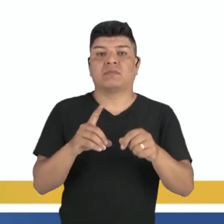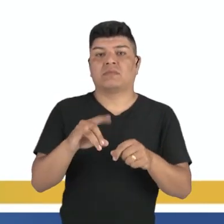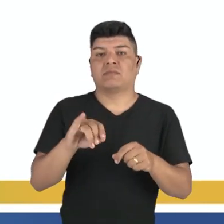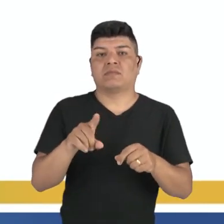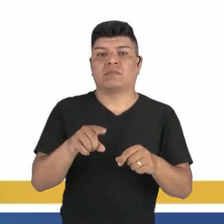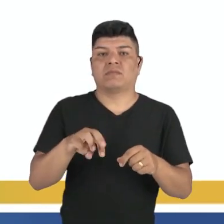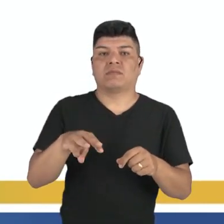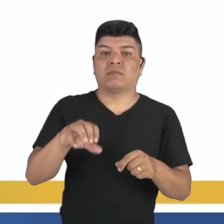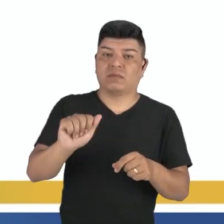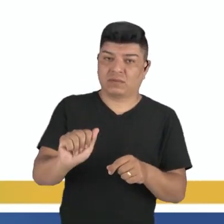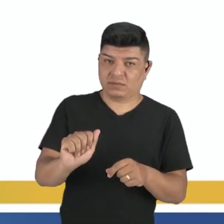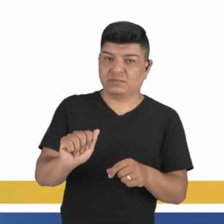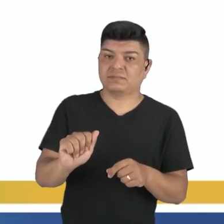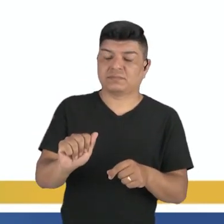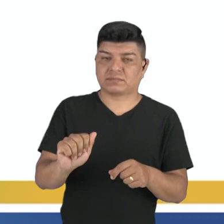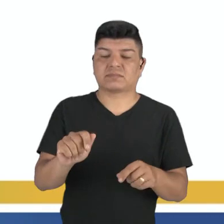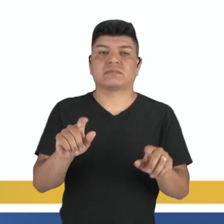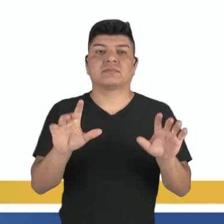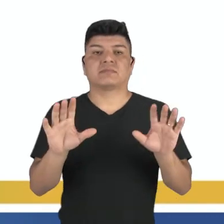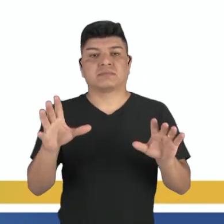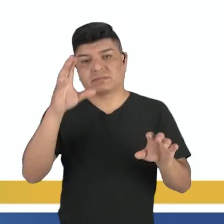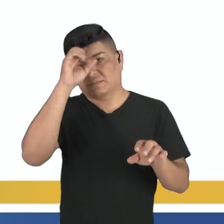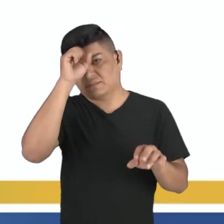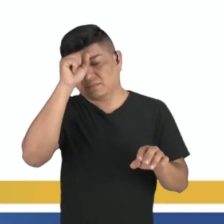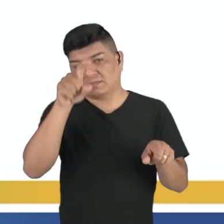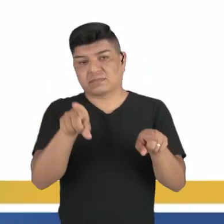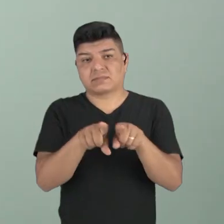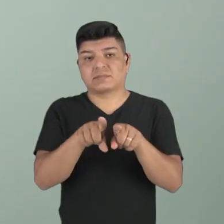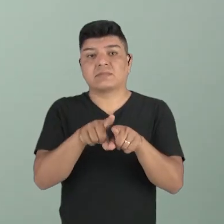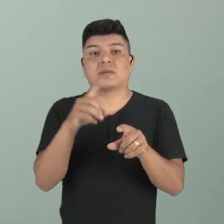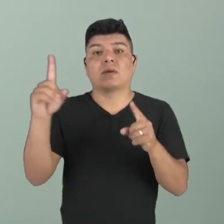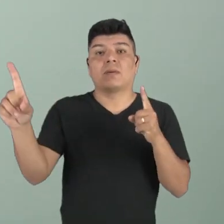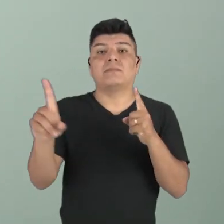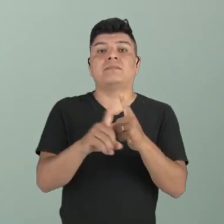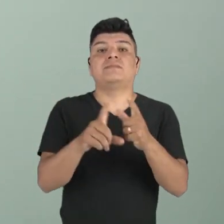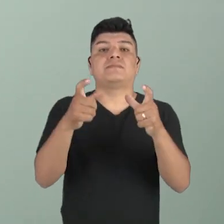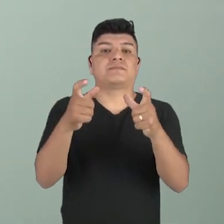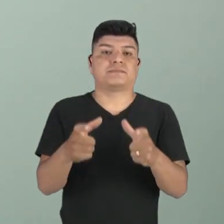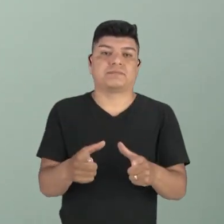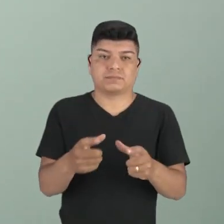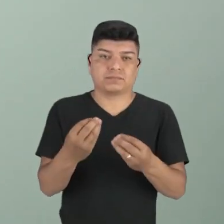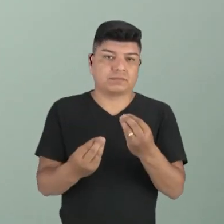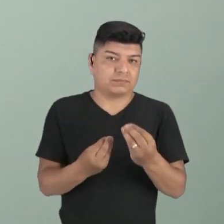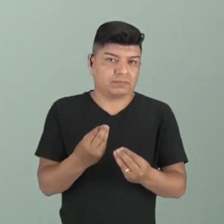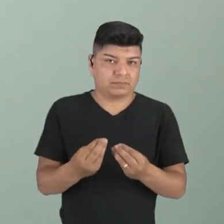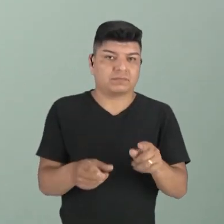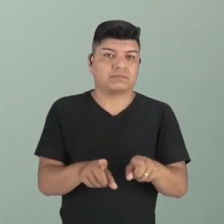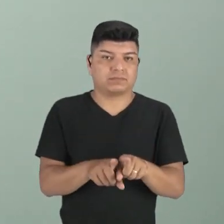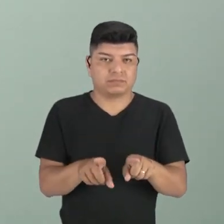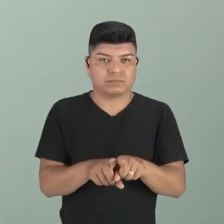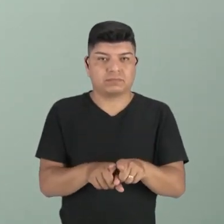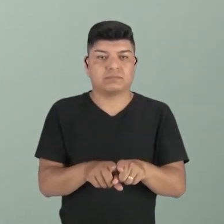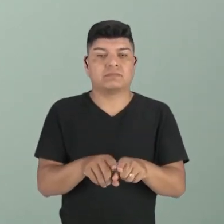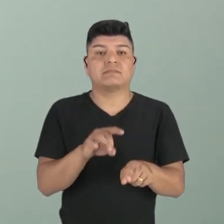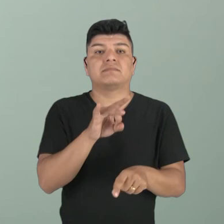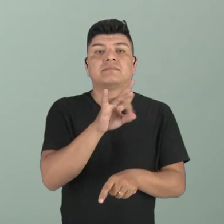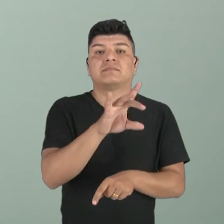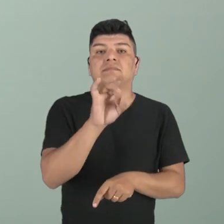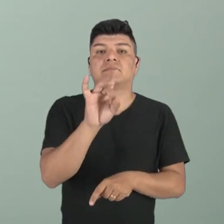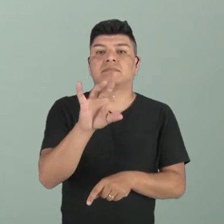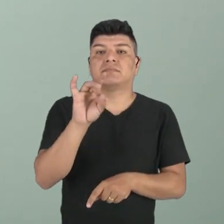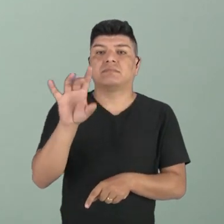dízimas periódicas, né? Aprendemos aí como encontrar essa fração geratriz, né? Em